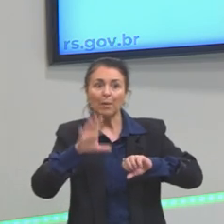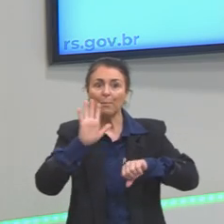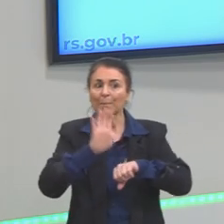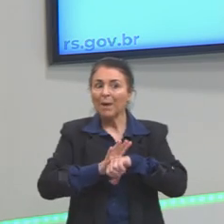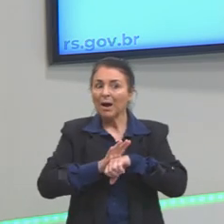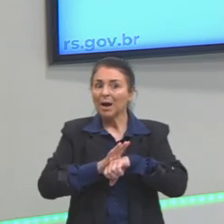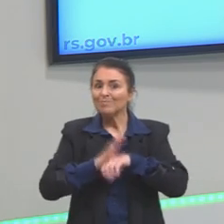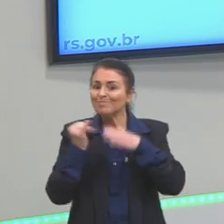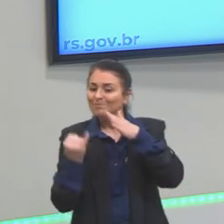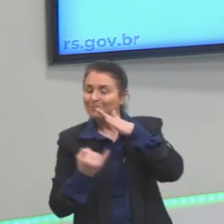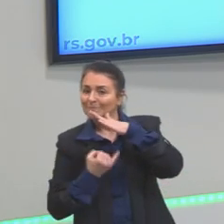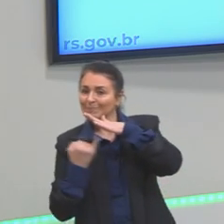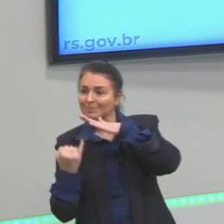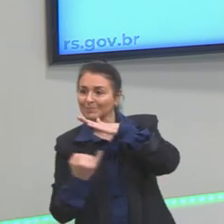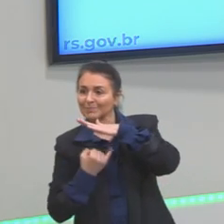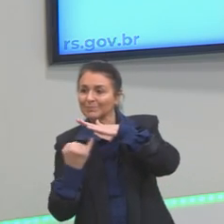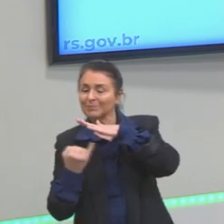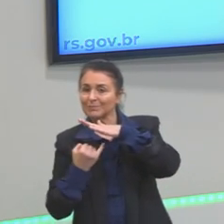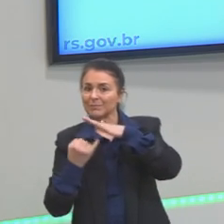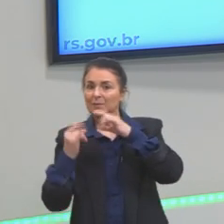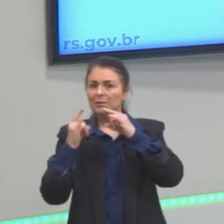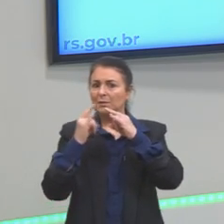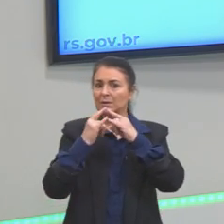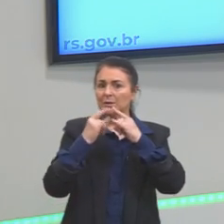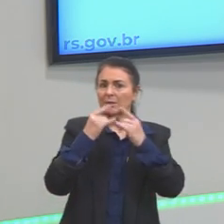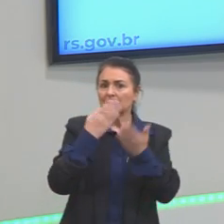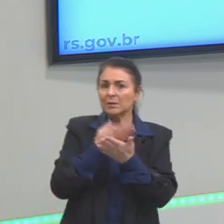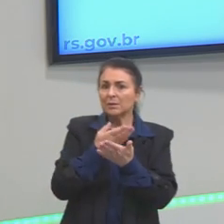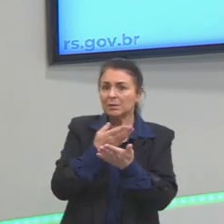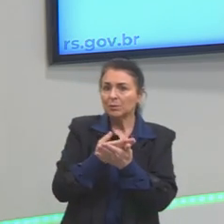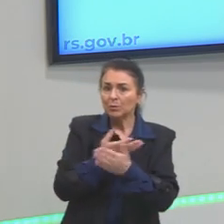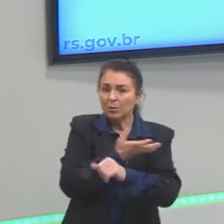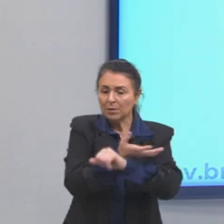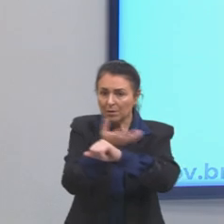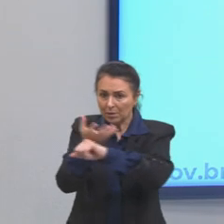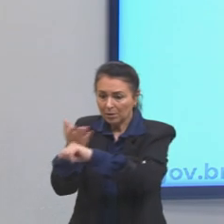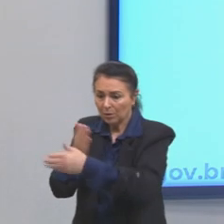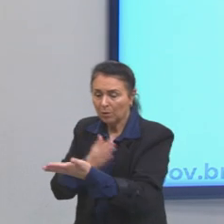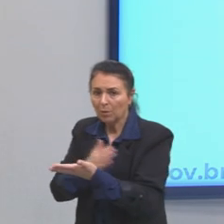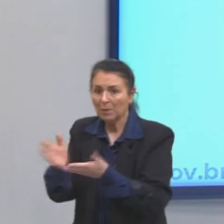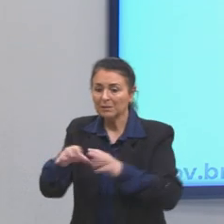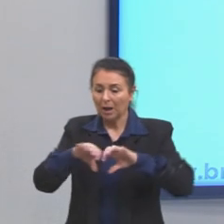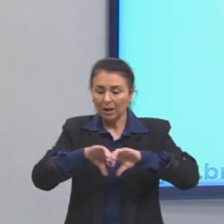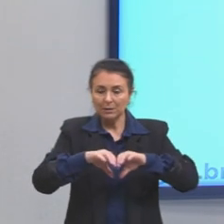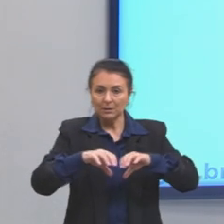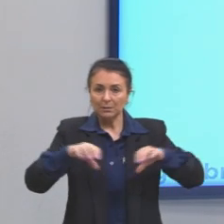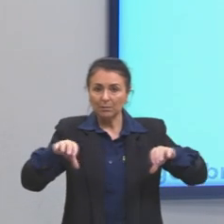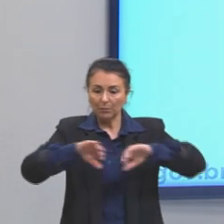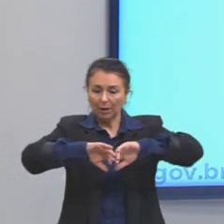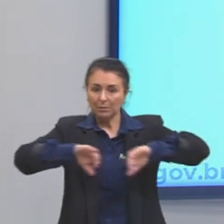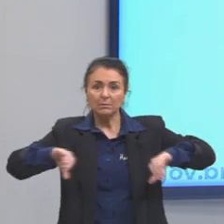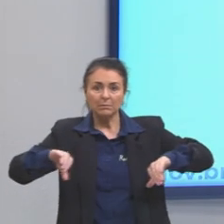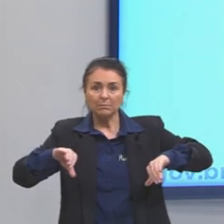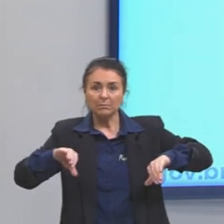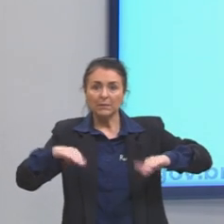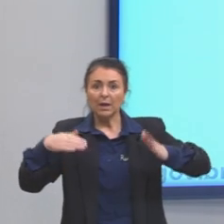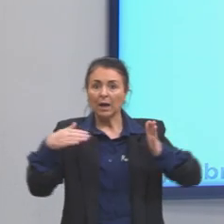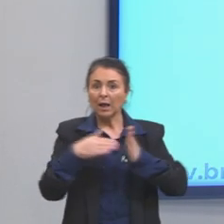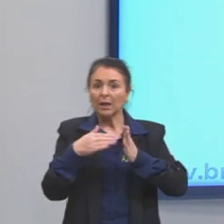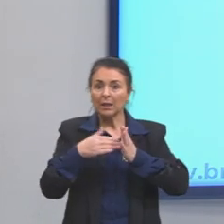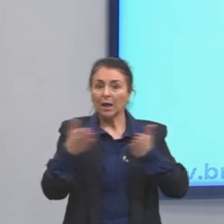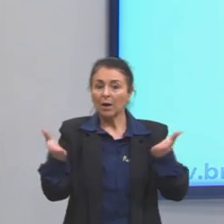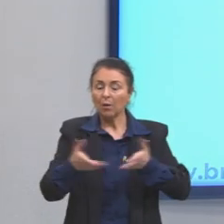talvez aqui para quem estuda e a interdisciplinaridade Aqui começa a separação né até então aqui o conhecimento